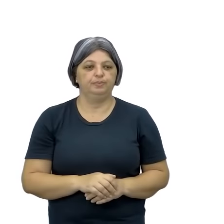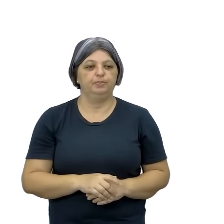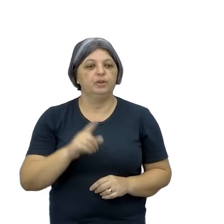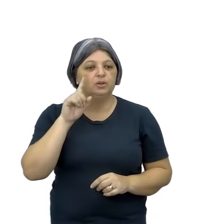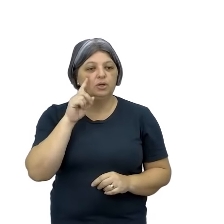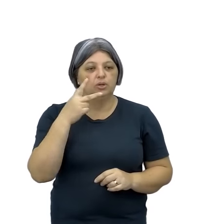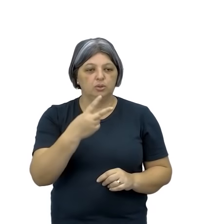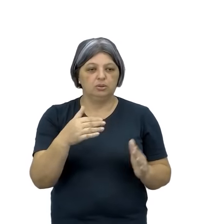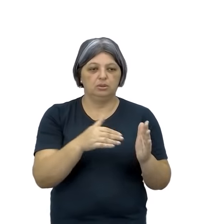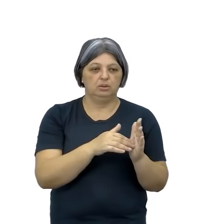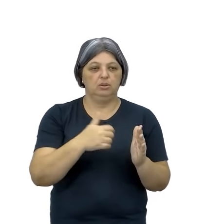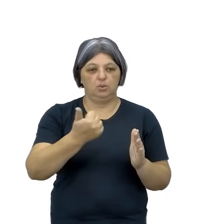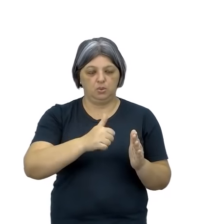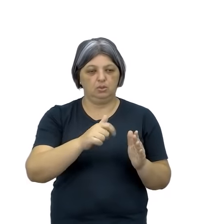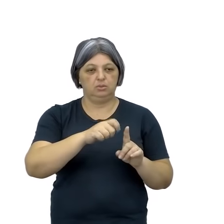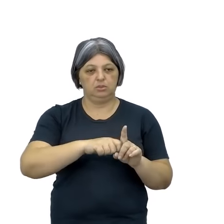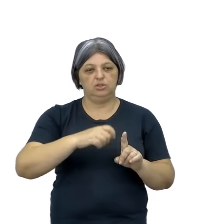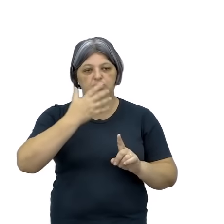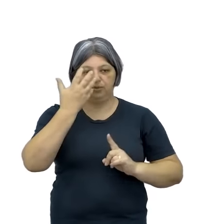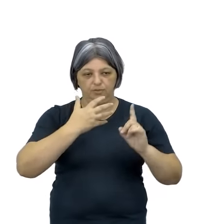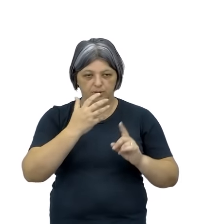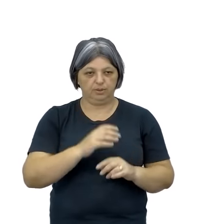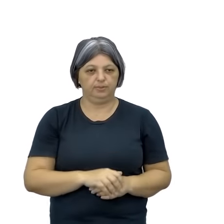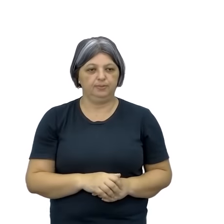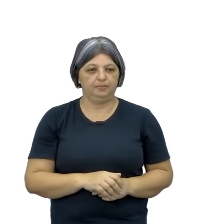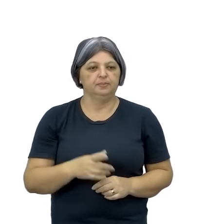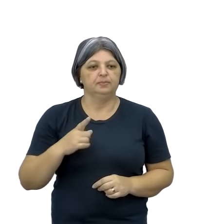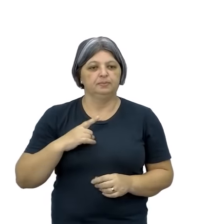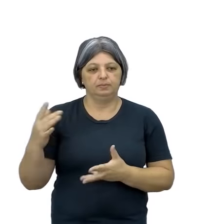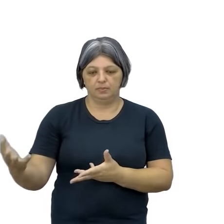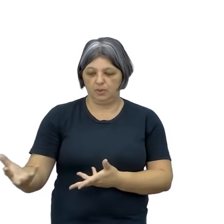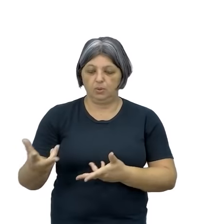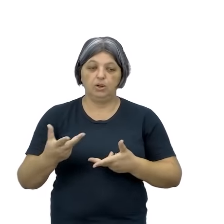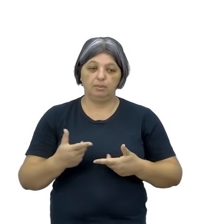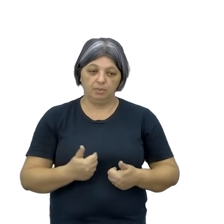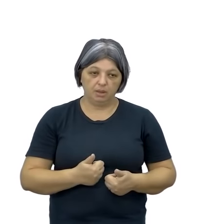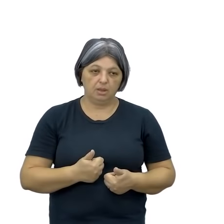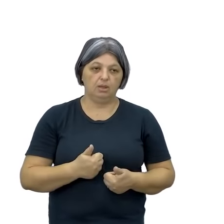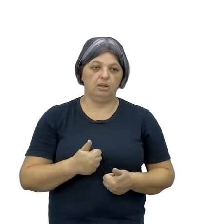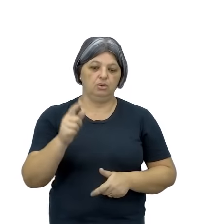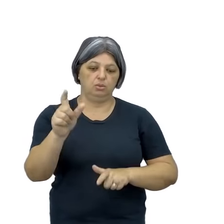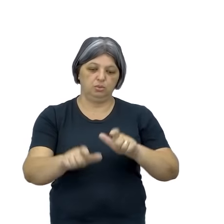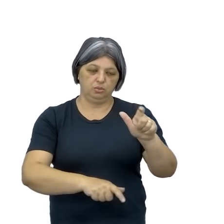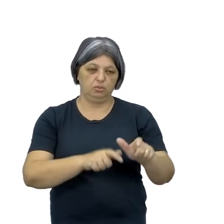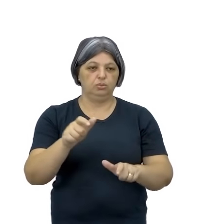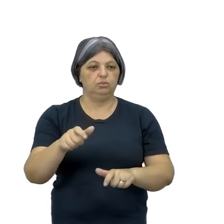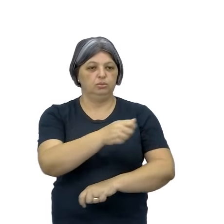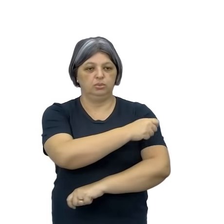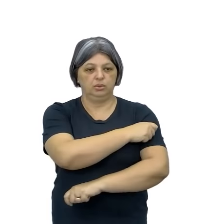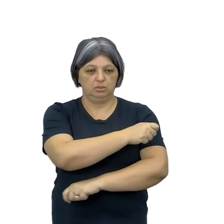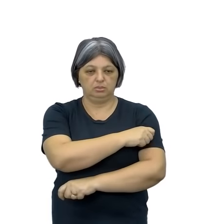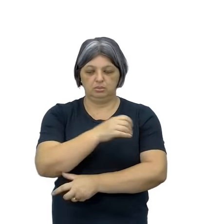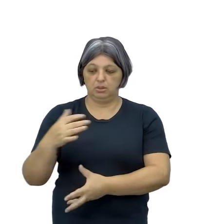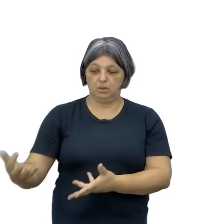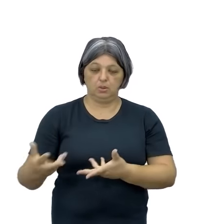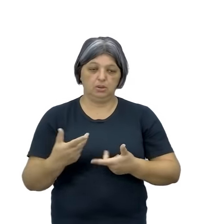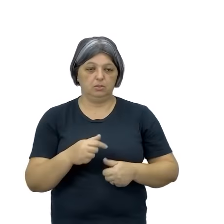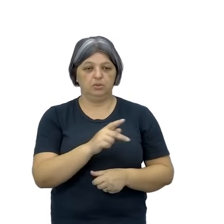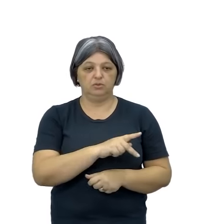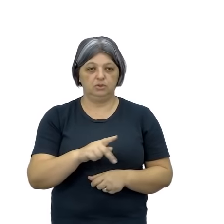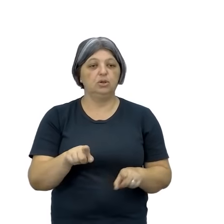fevereiro a 11 de fevereiro, houve aí o acolhimento, onde os estudantes foram acolhidos por vocês, e a questão